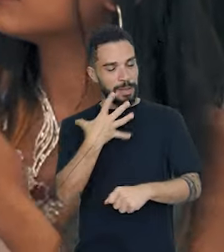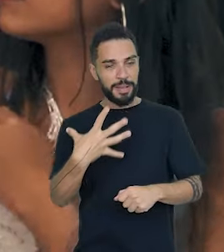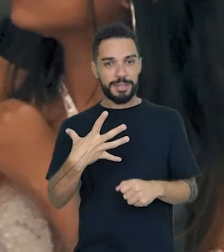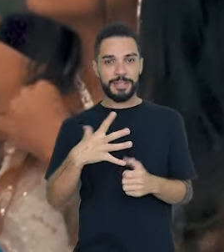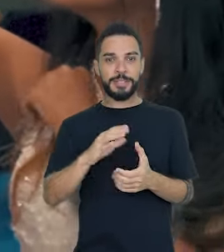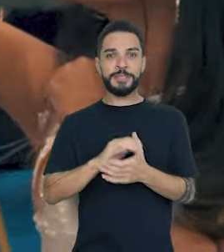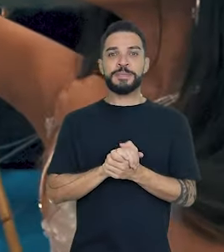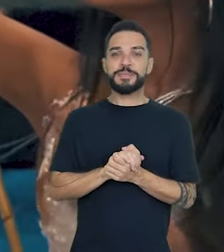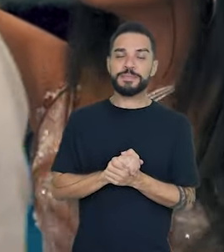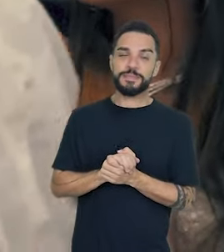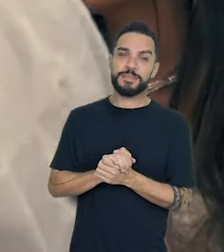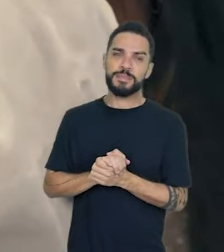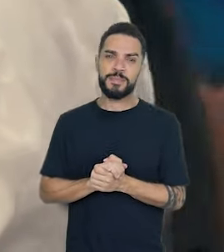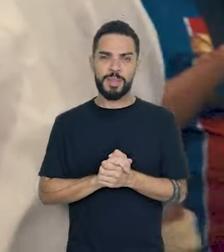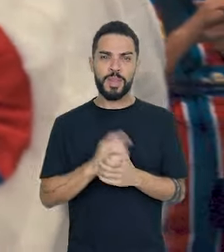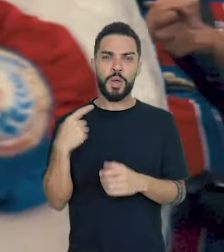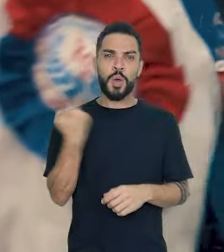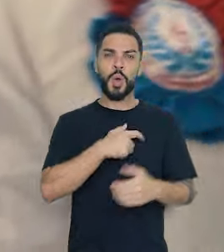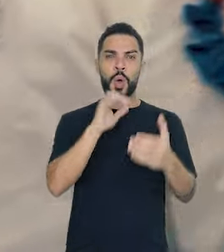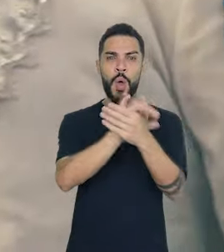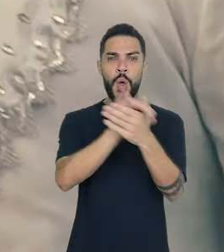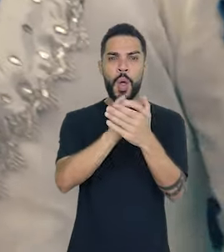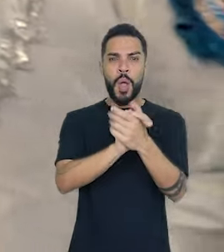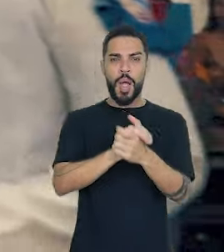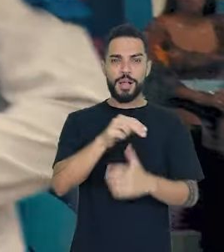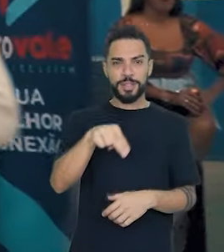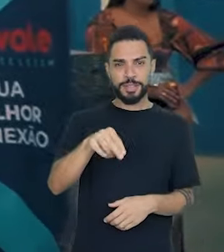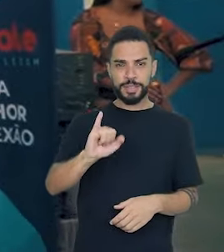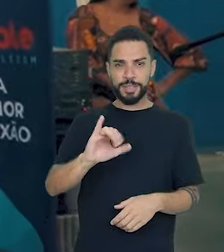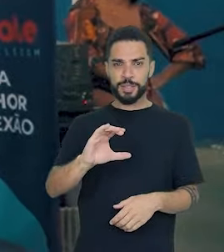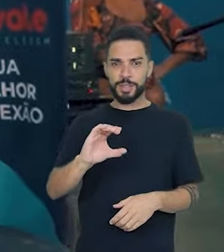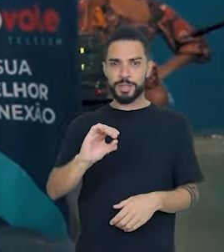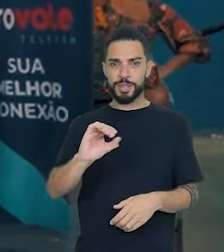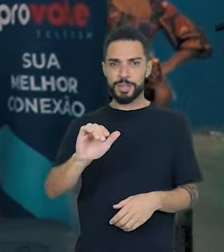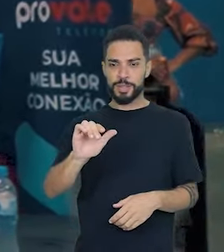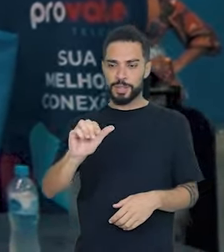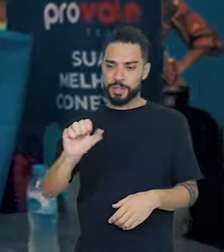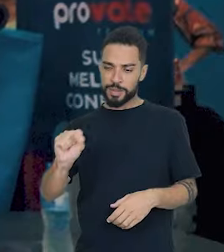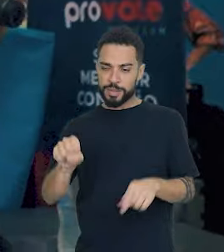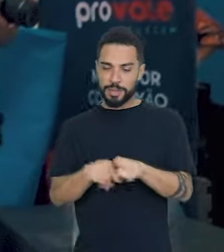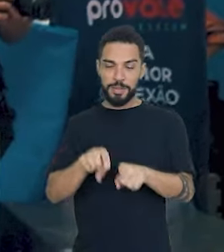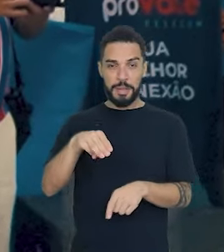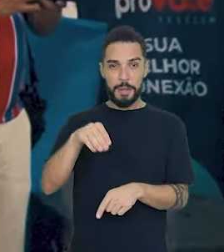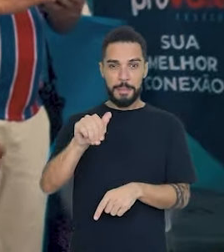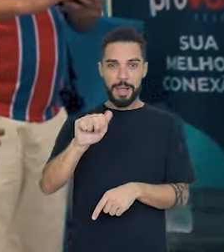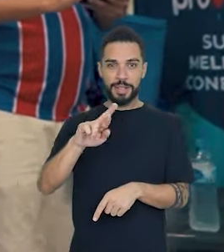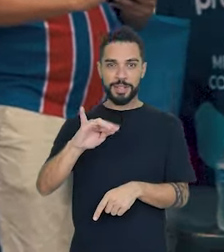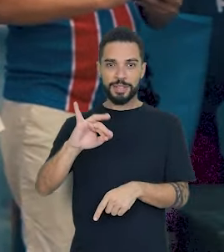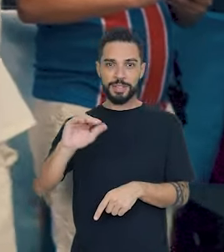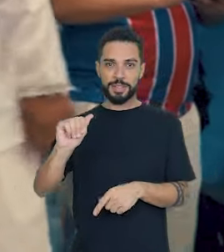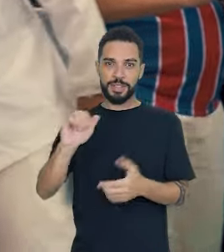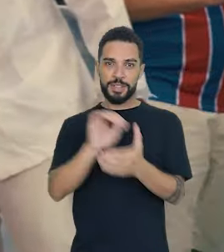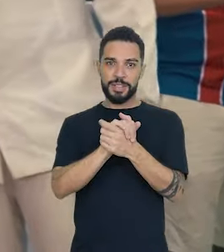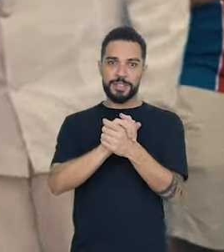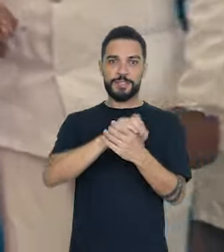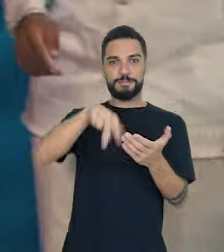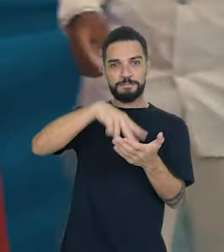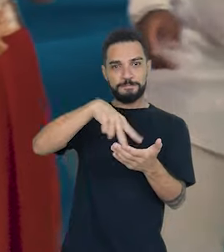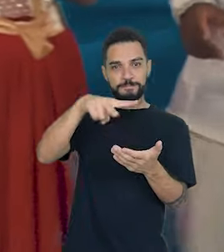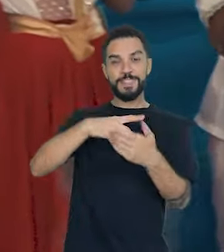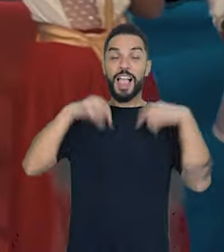o nosso casal do Mestre-Sala Porto-Bandeira Mirim, Nicolas e Maria. Vamos que vamos, galera! Quem tá feliz está